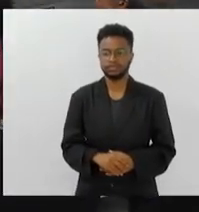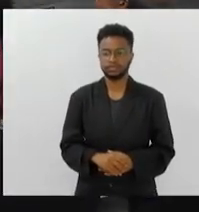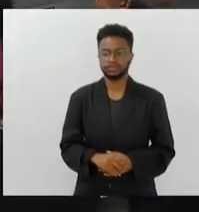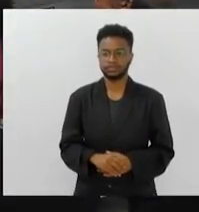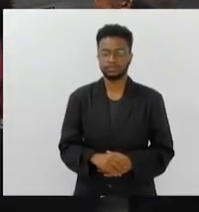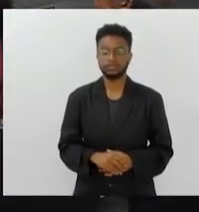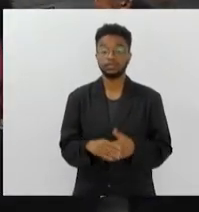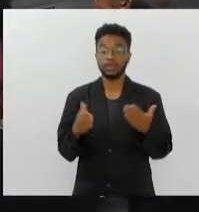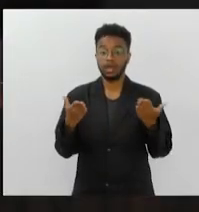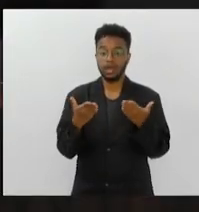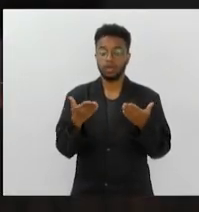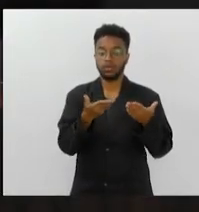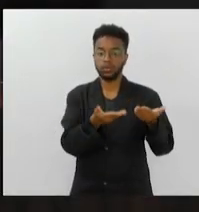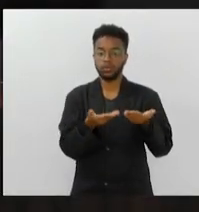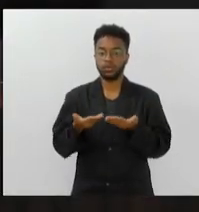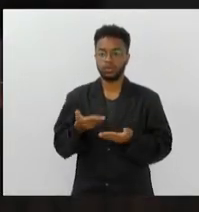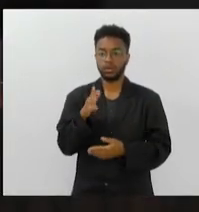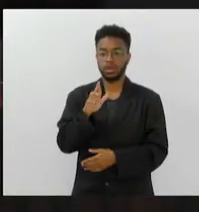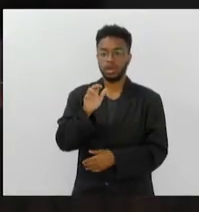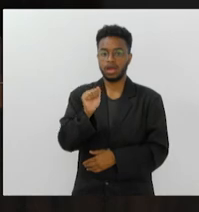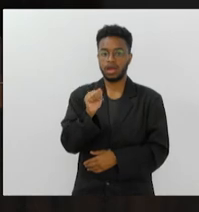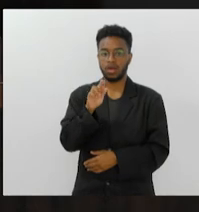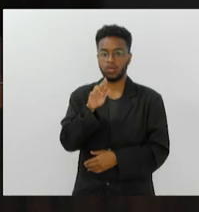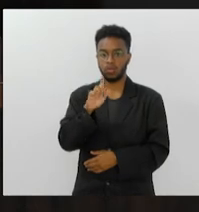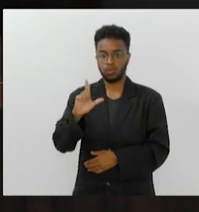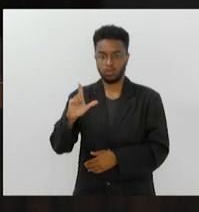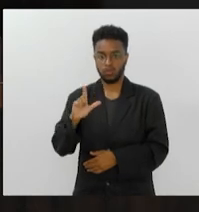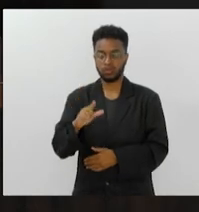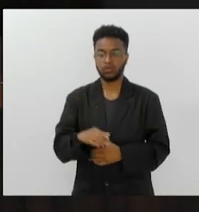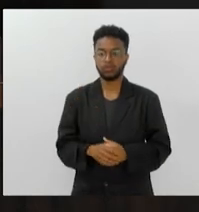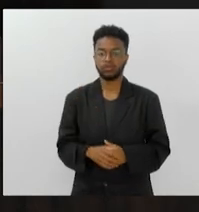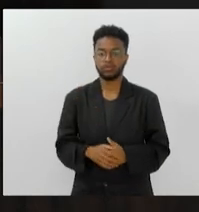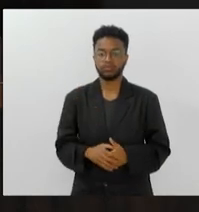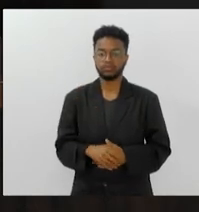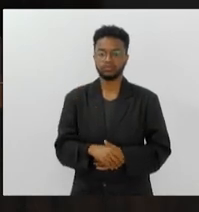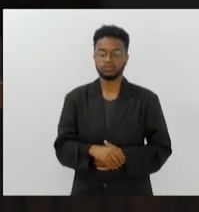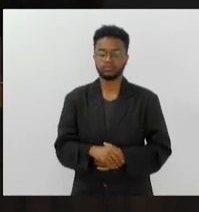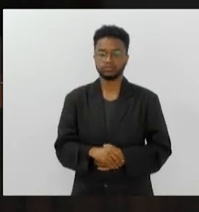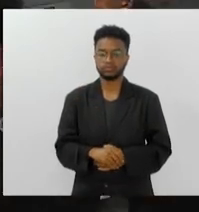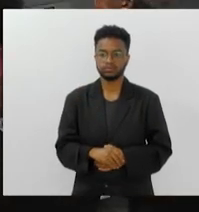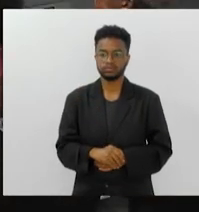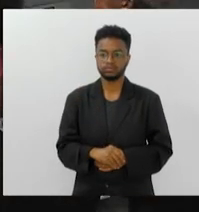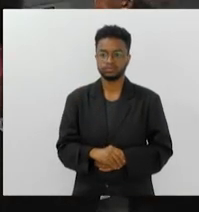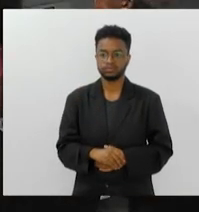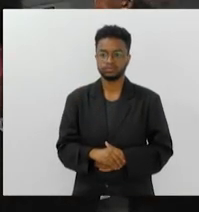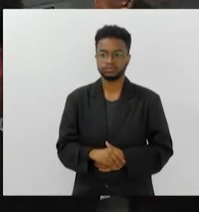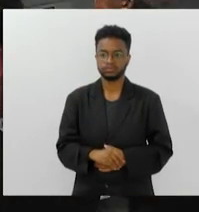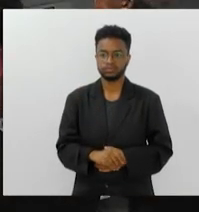Passo a palavra agora para o doutor Raul Casanova Júnior.